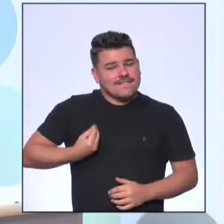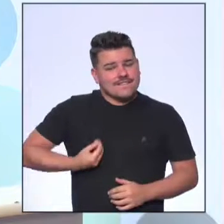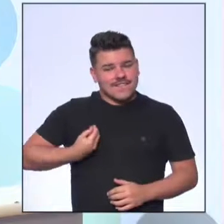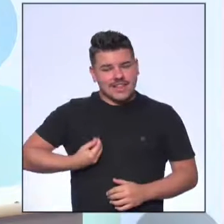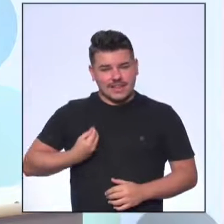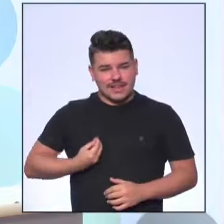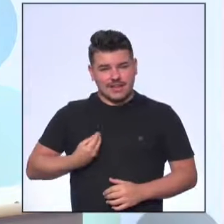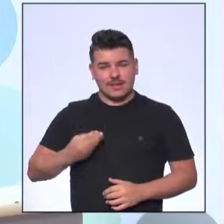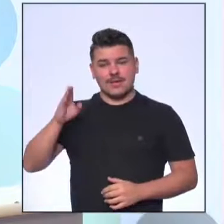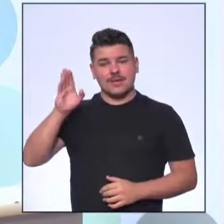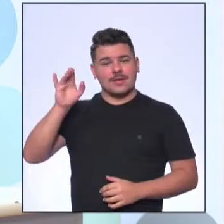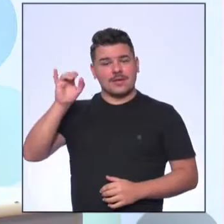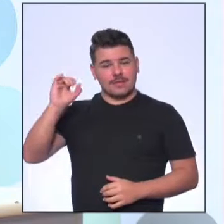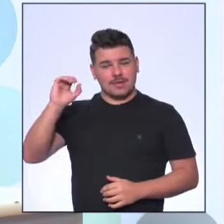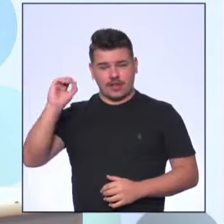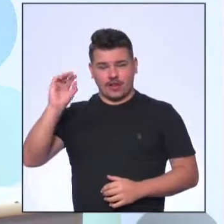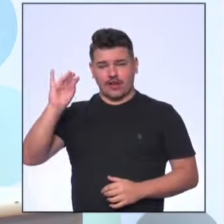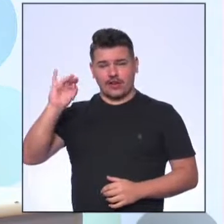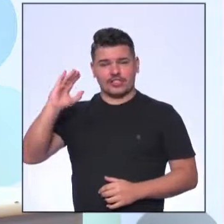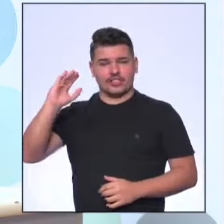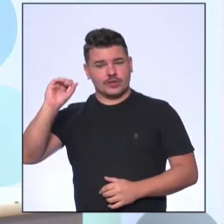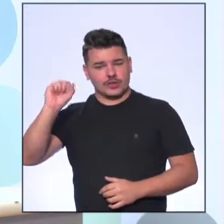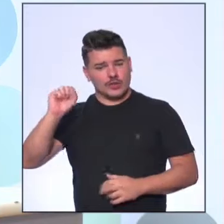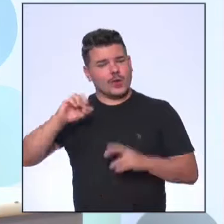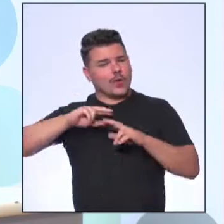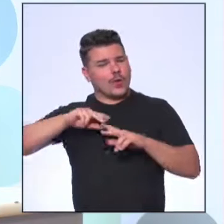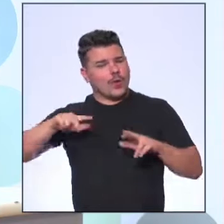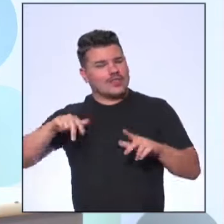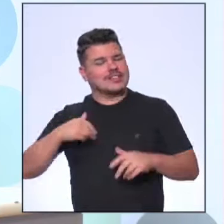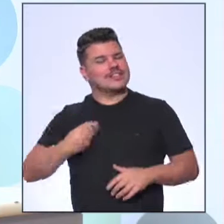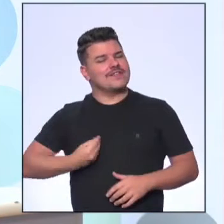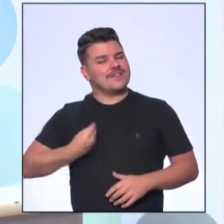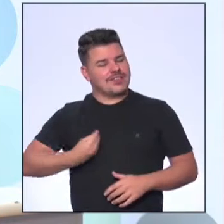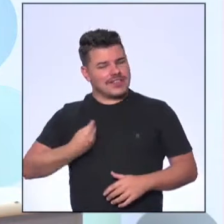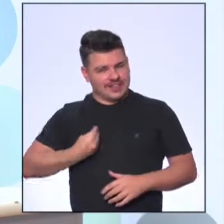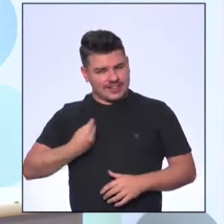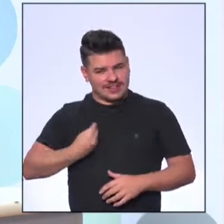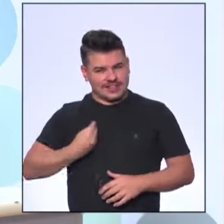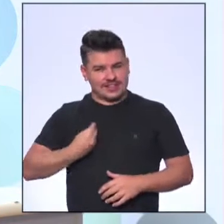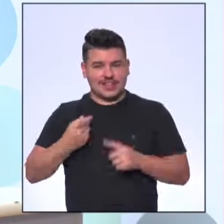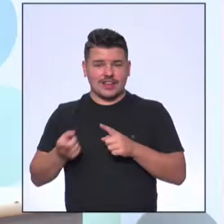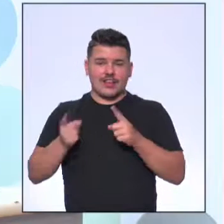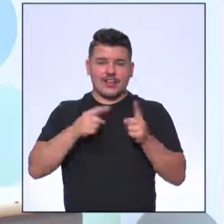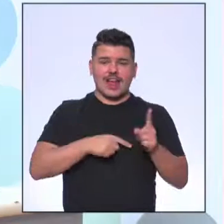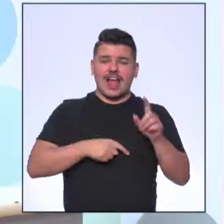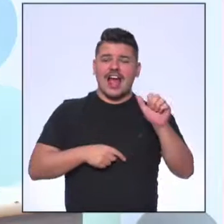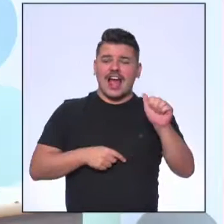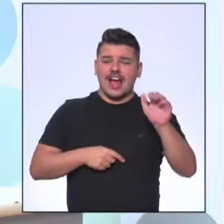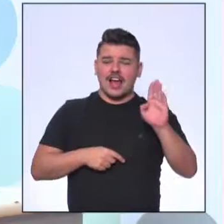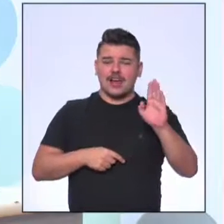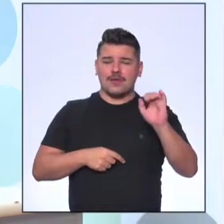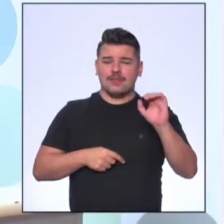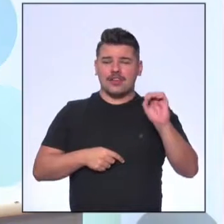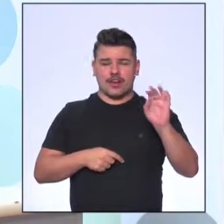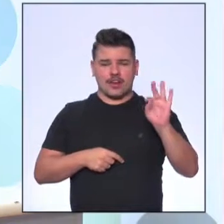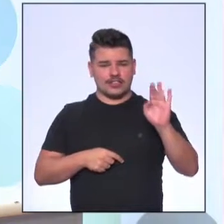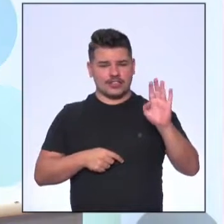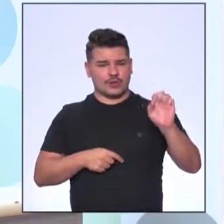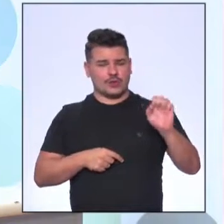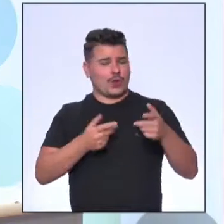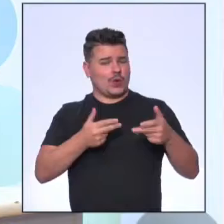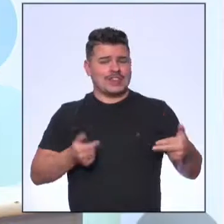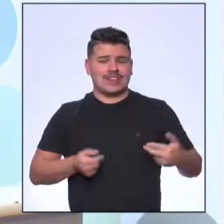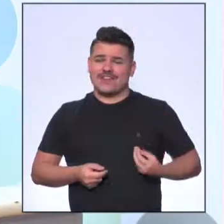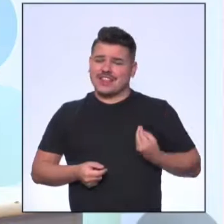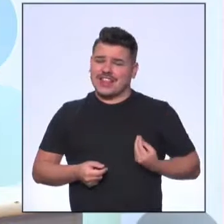fatores vivos, tá, de um ecossistema. Enquanto que fatores abióticos são fatores não vivos.